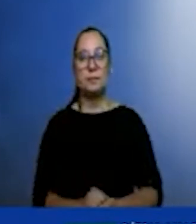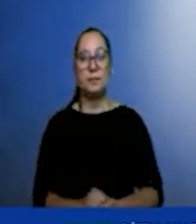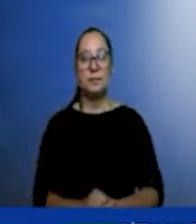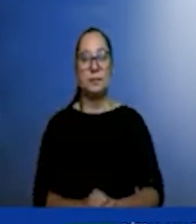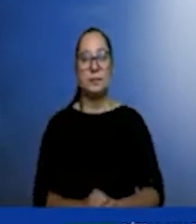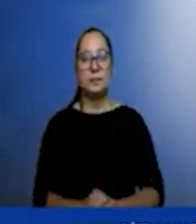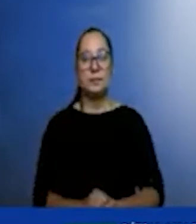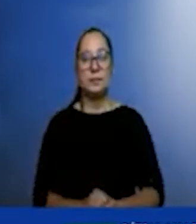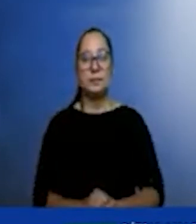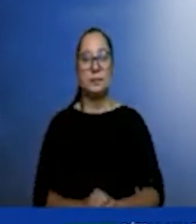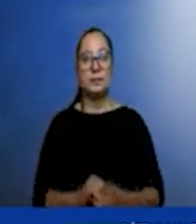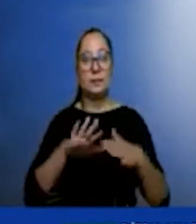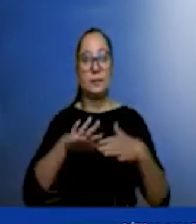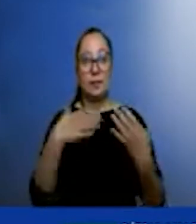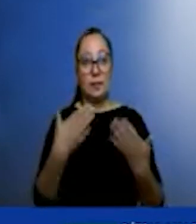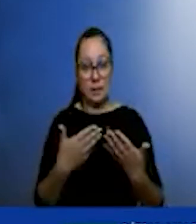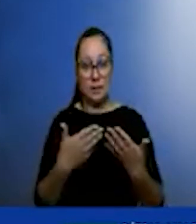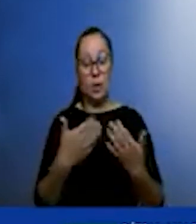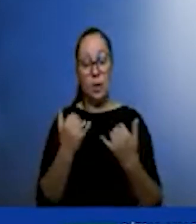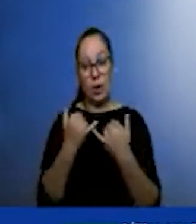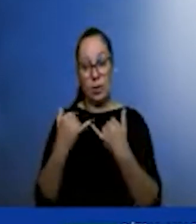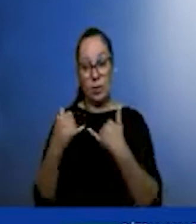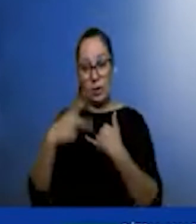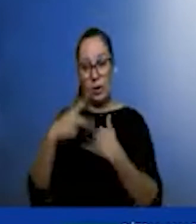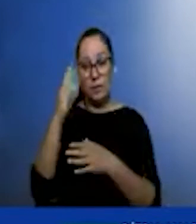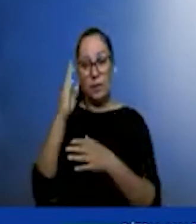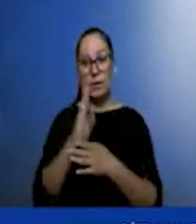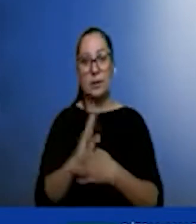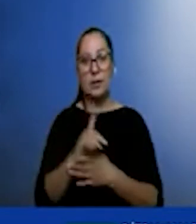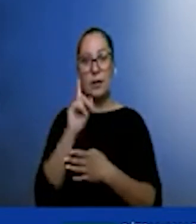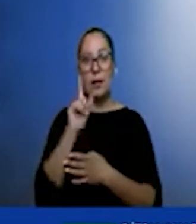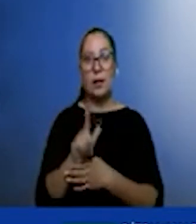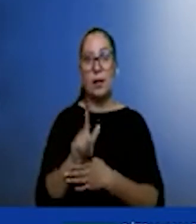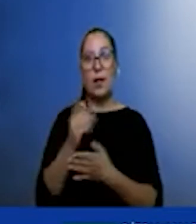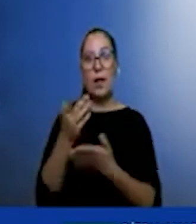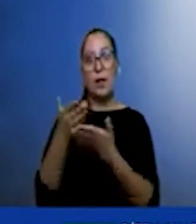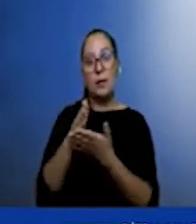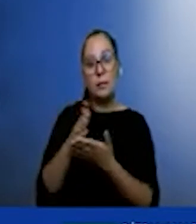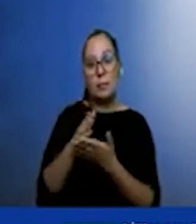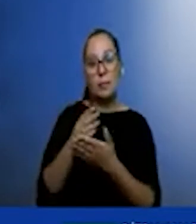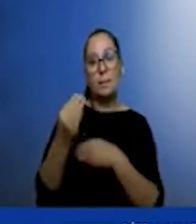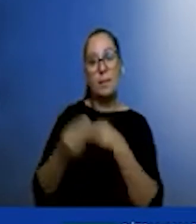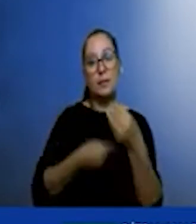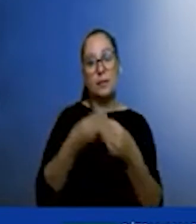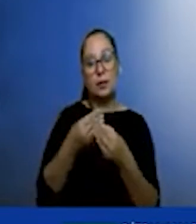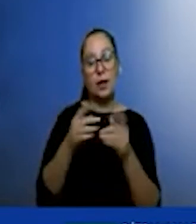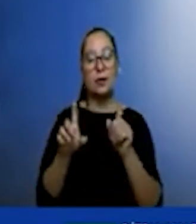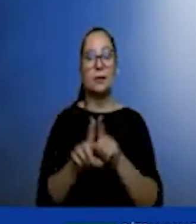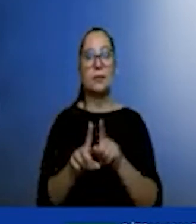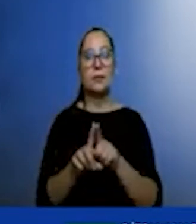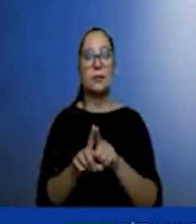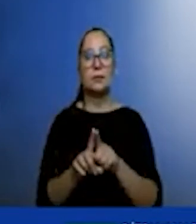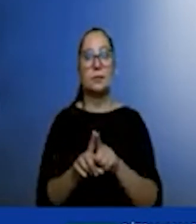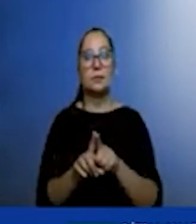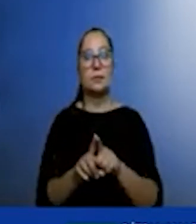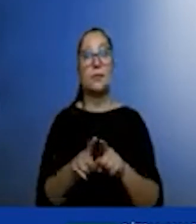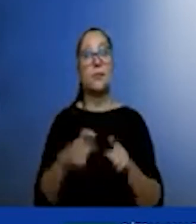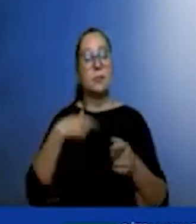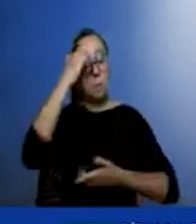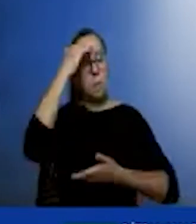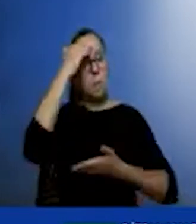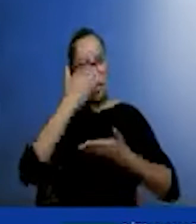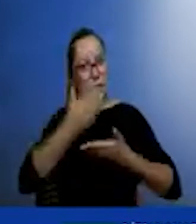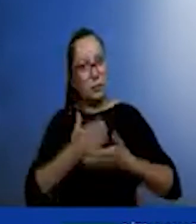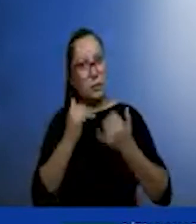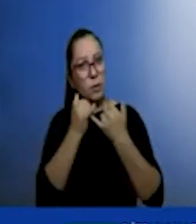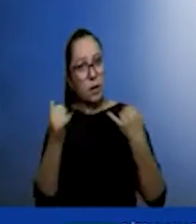eventualmente, a primeira infância da eletrificação brasileira talvez seja a hibridização, e ainda que eu obviamente acredite em eletrificação de